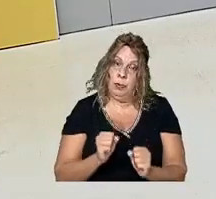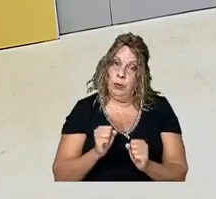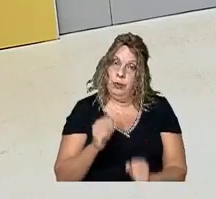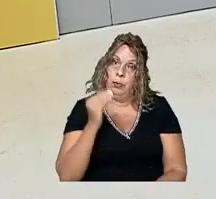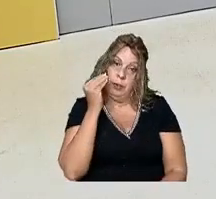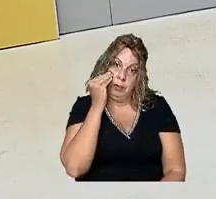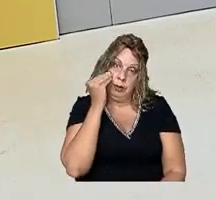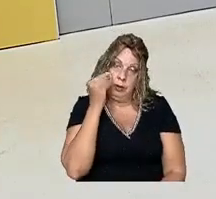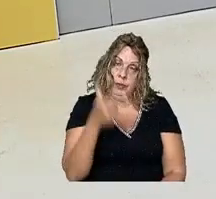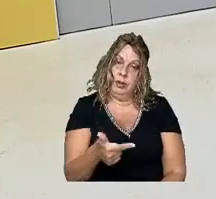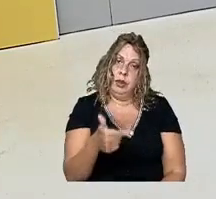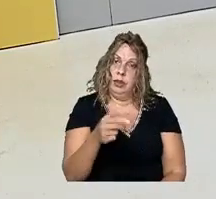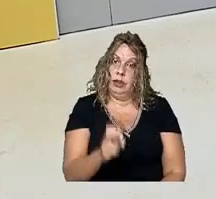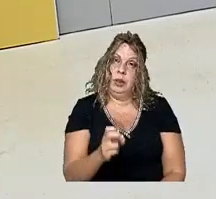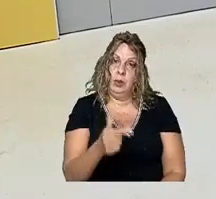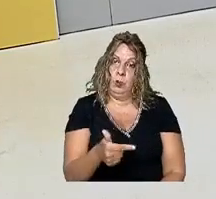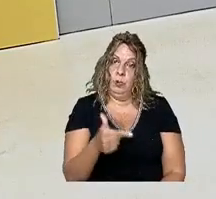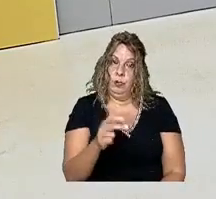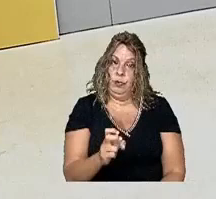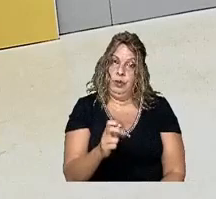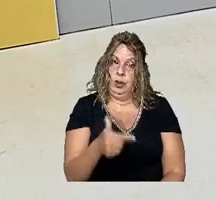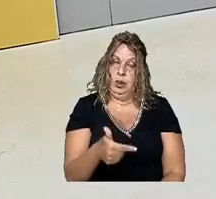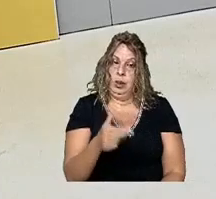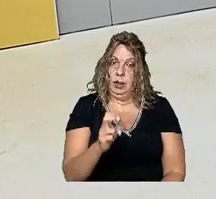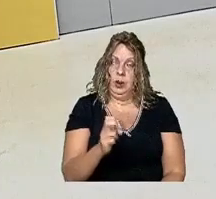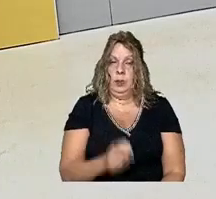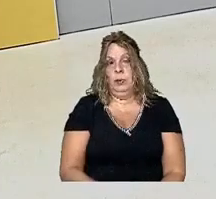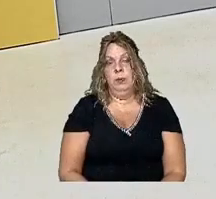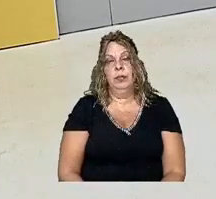com 25, 25.